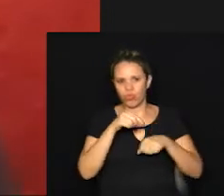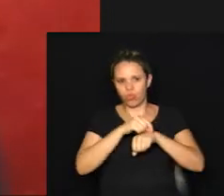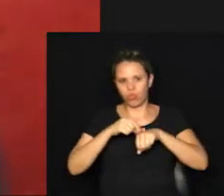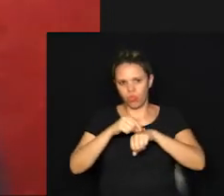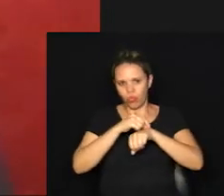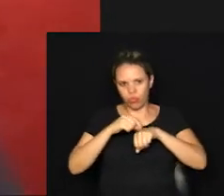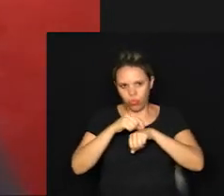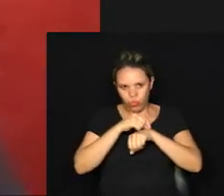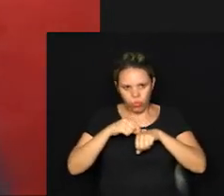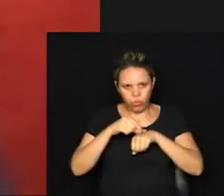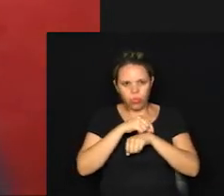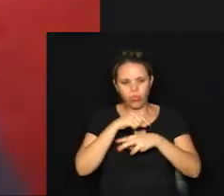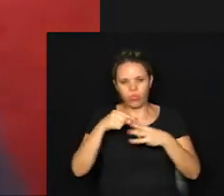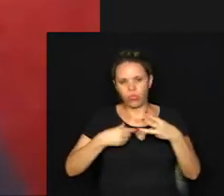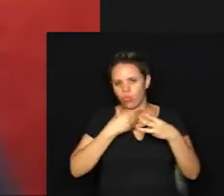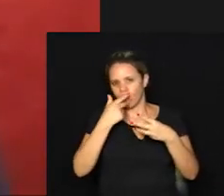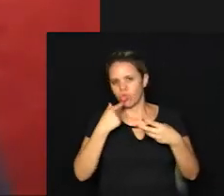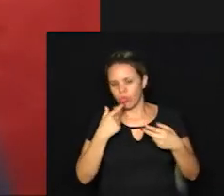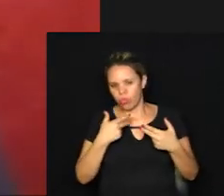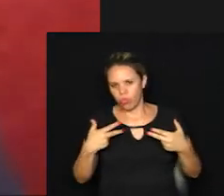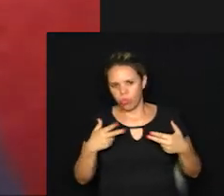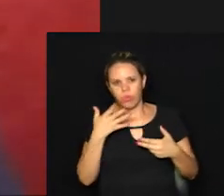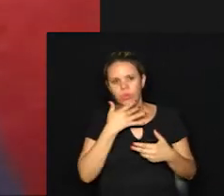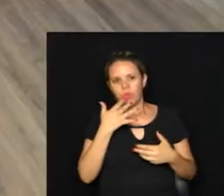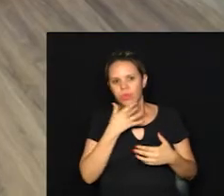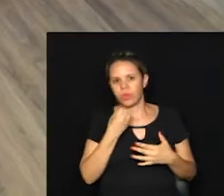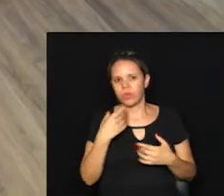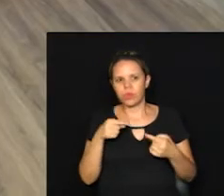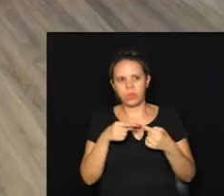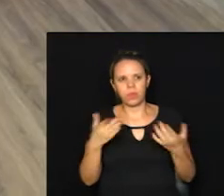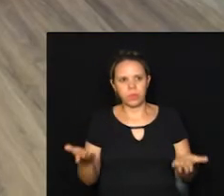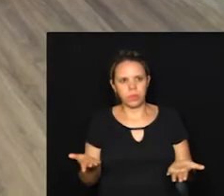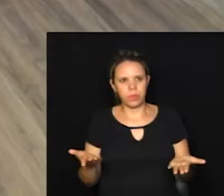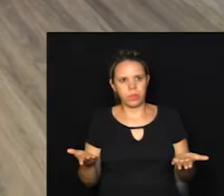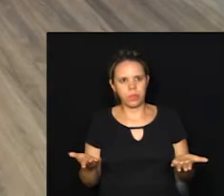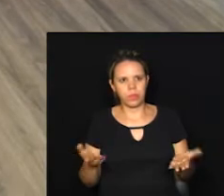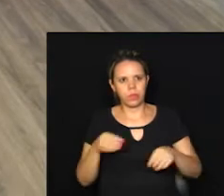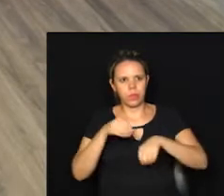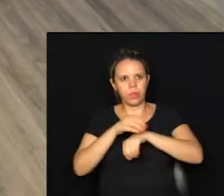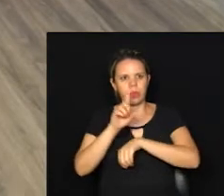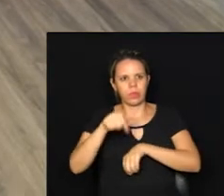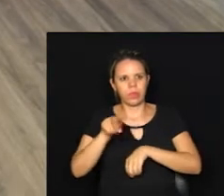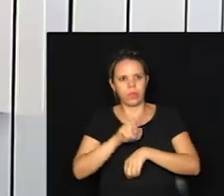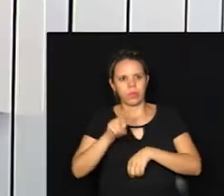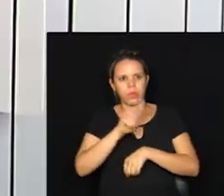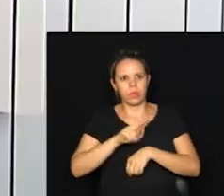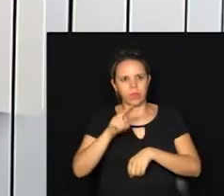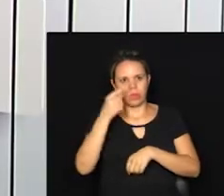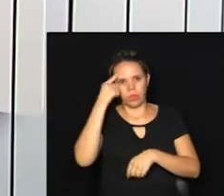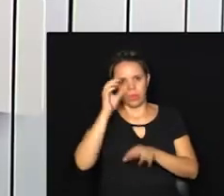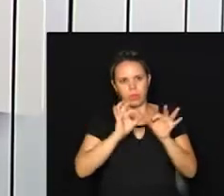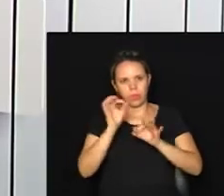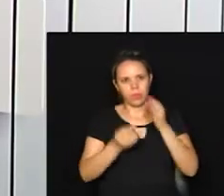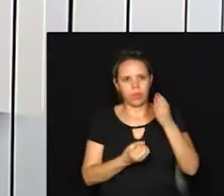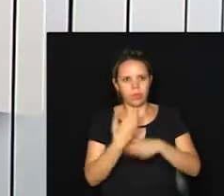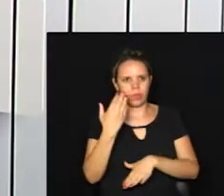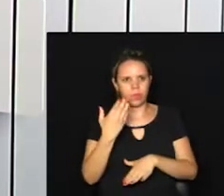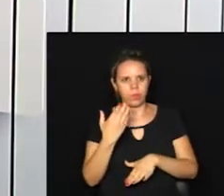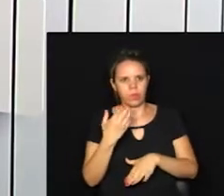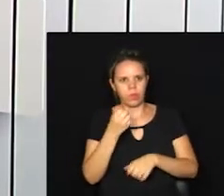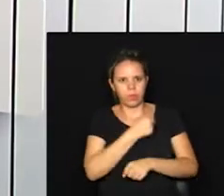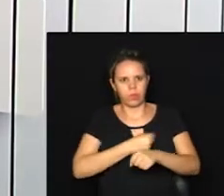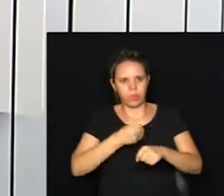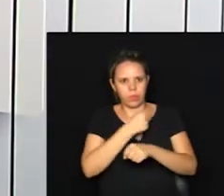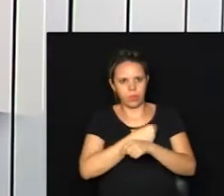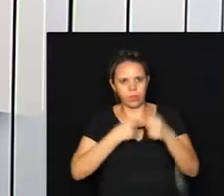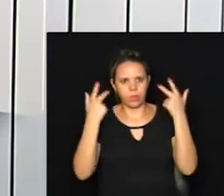amora e framboesa, que vai ficar uma delícia e muito boa. Então o recado utilize a criatividade, mas para uma